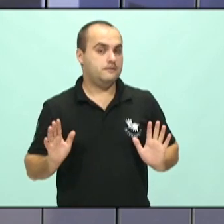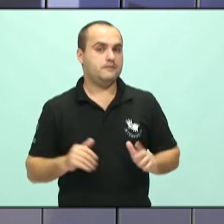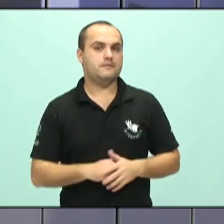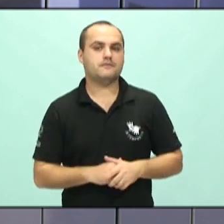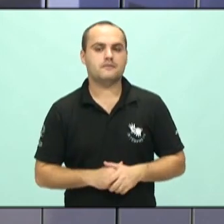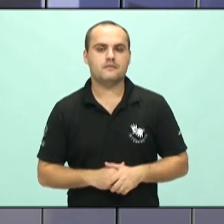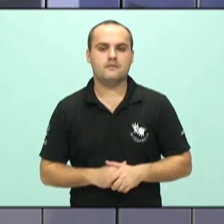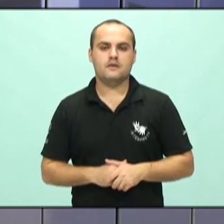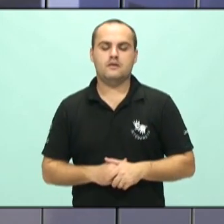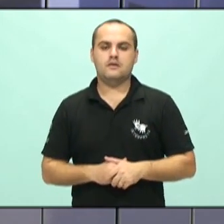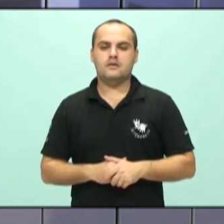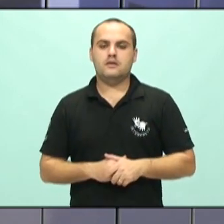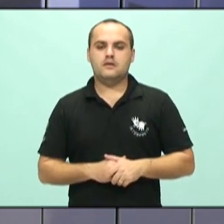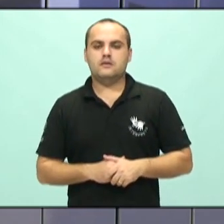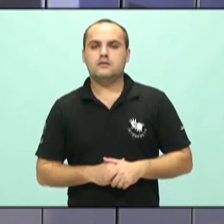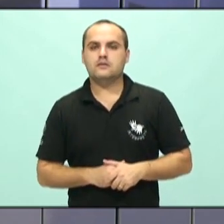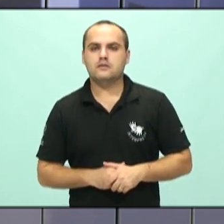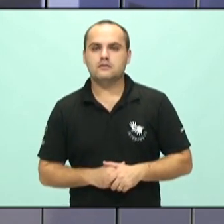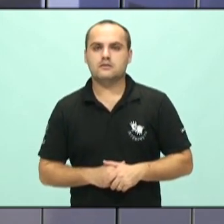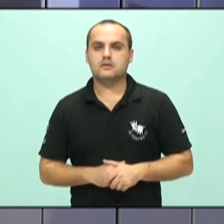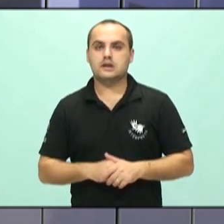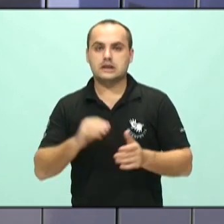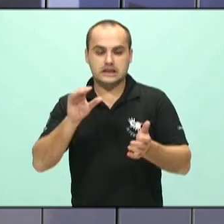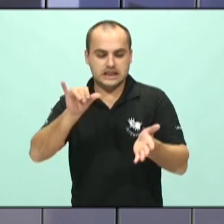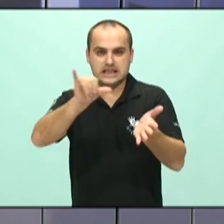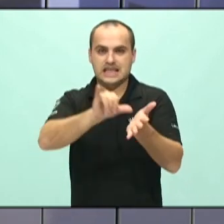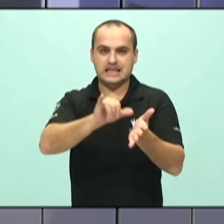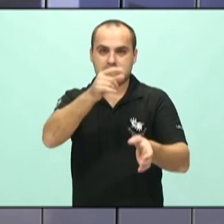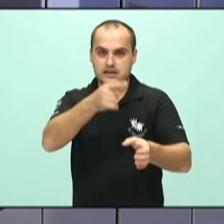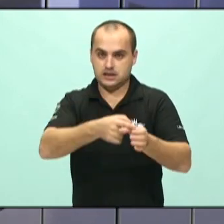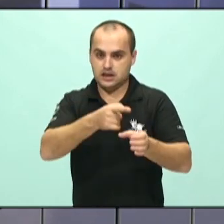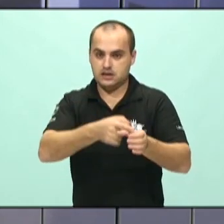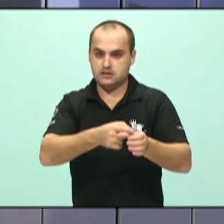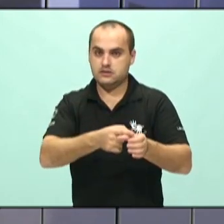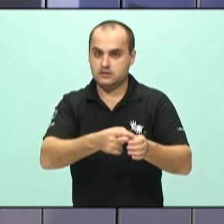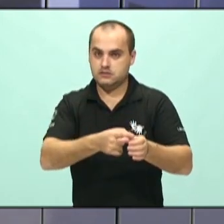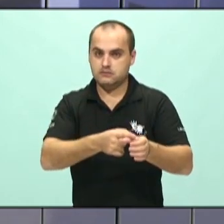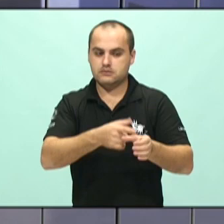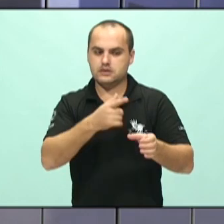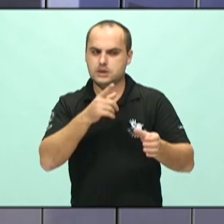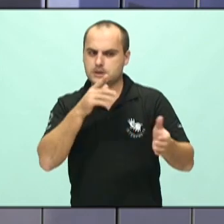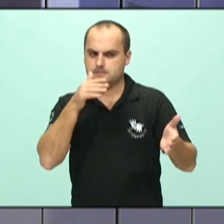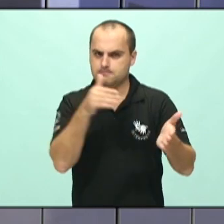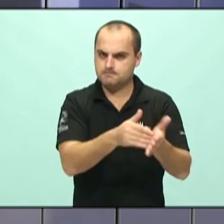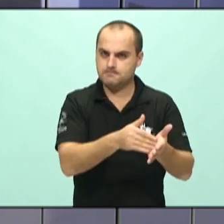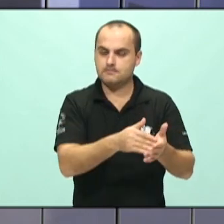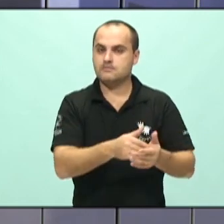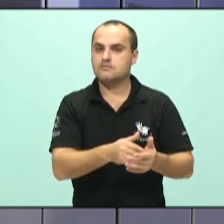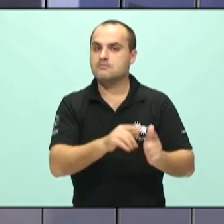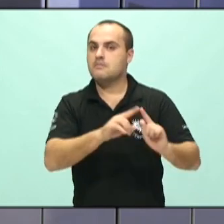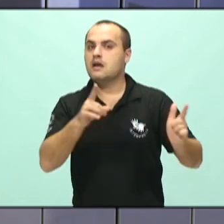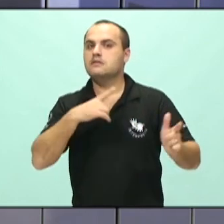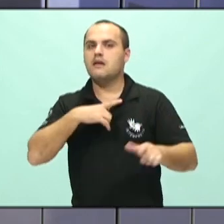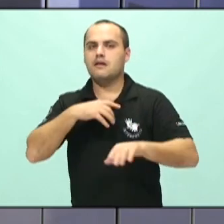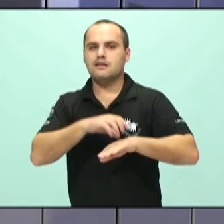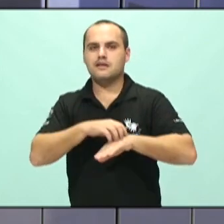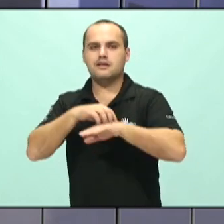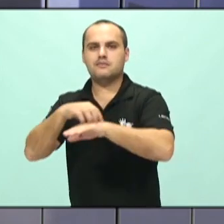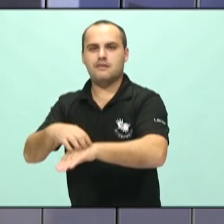Eles dificultaram os carros chegar nos centros da cidade. Só que eles deram outra opção, transporte público